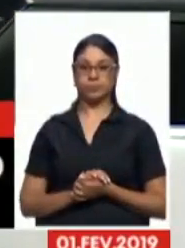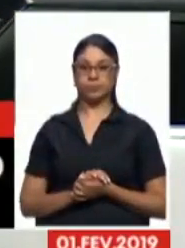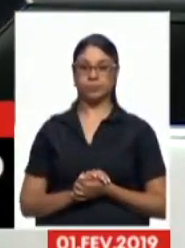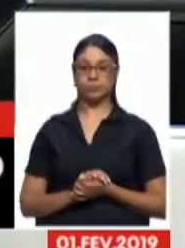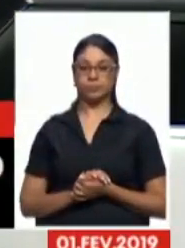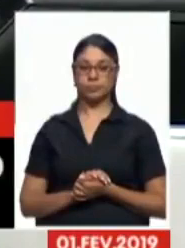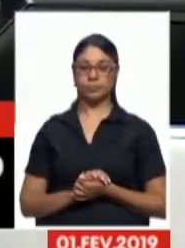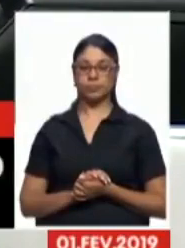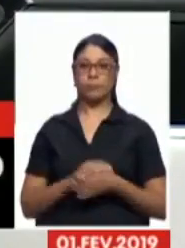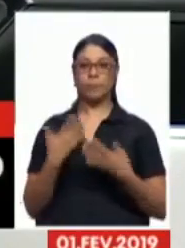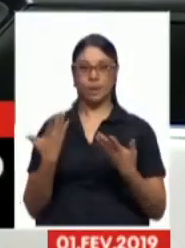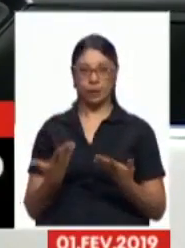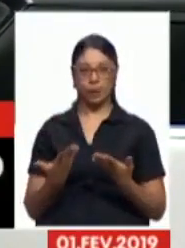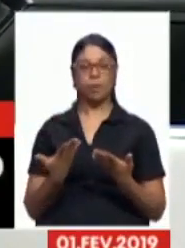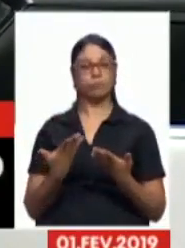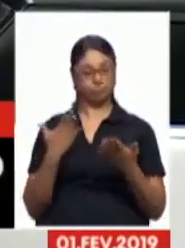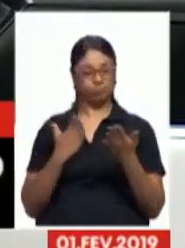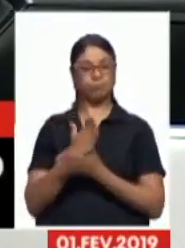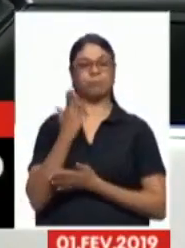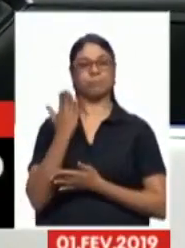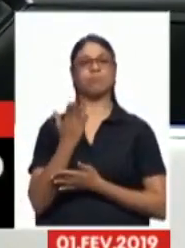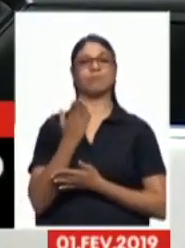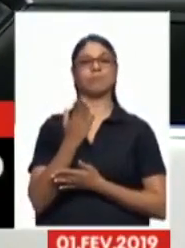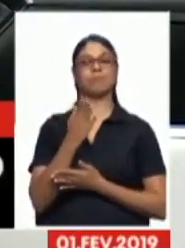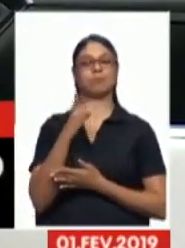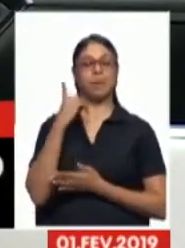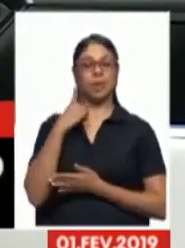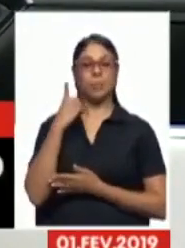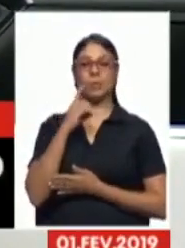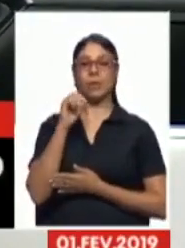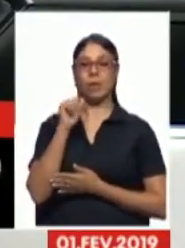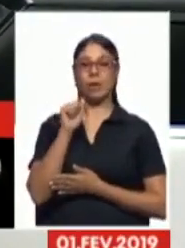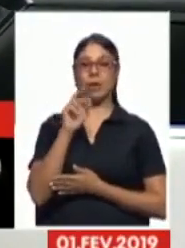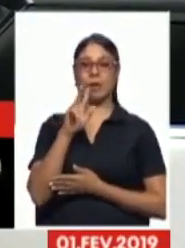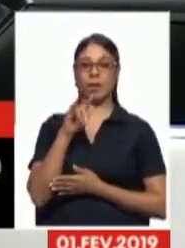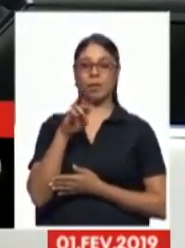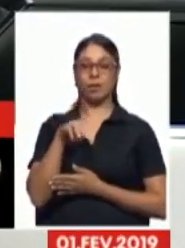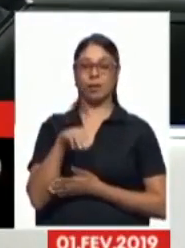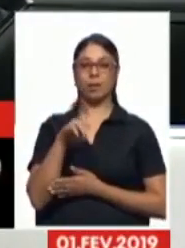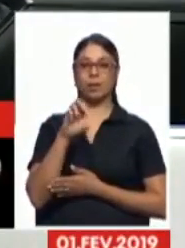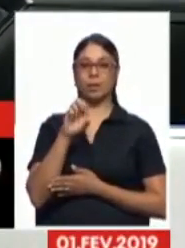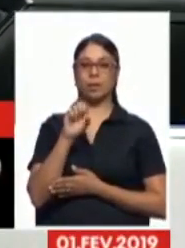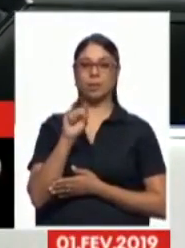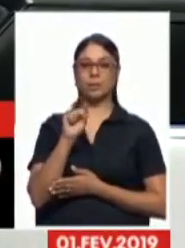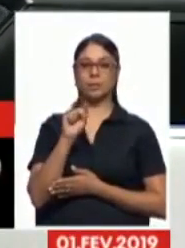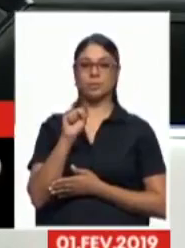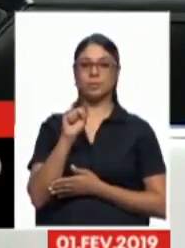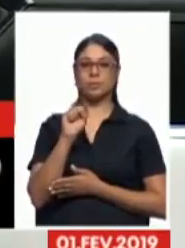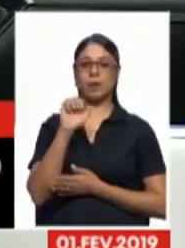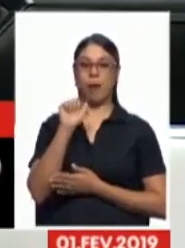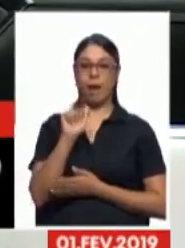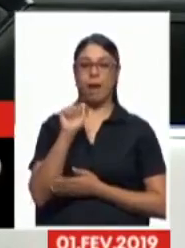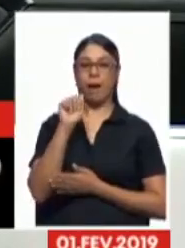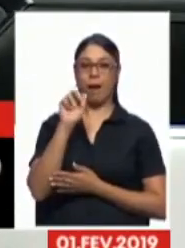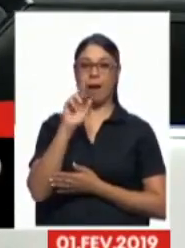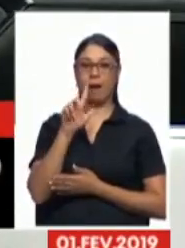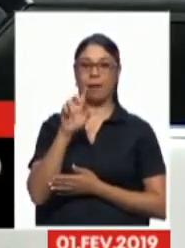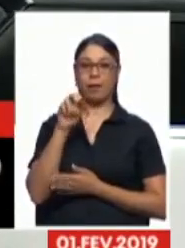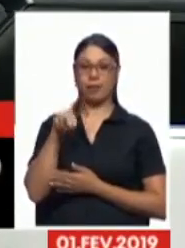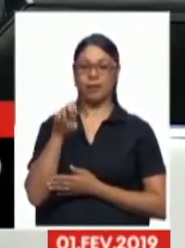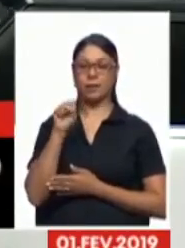Então, portanto, está eleito o deputado Arlen Santiago para terceiro secretário da Assembleia Legislativa.